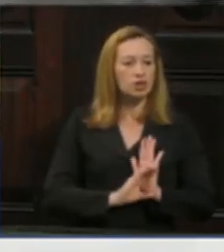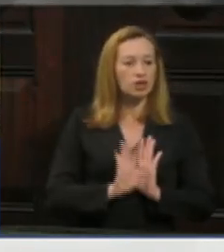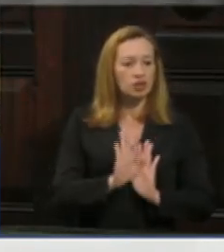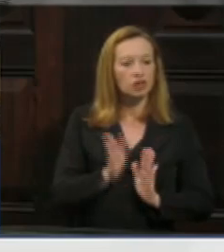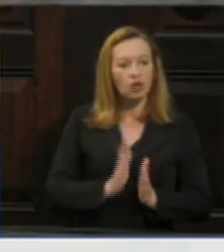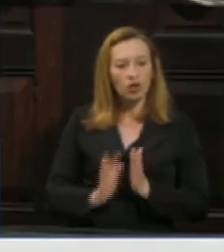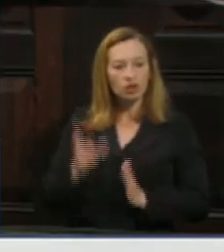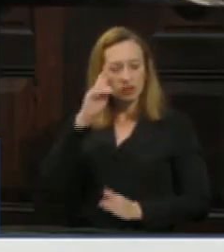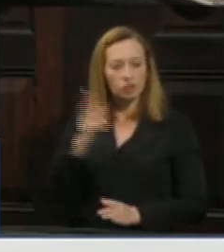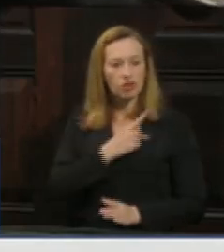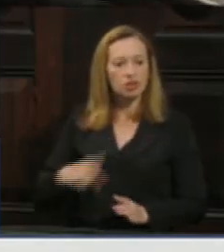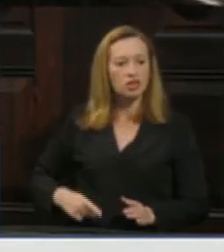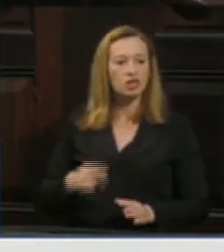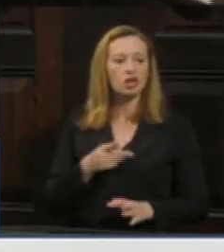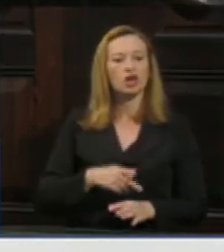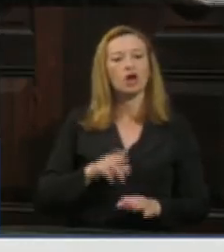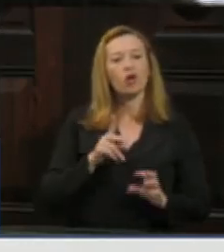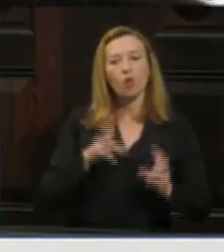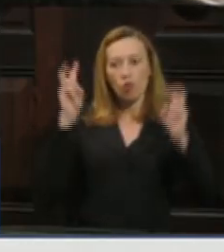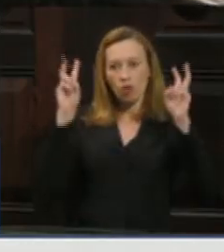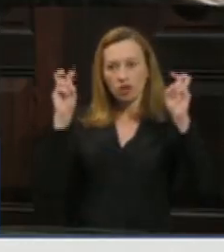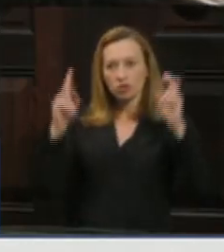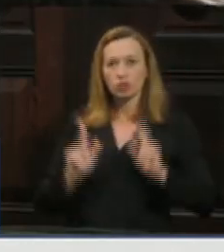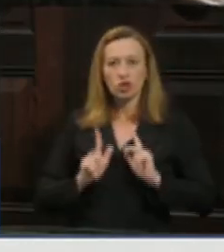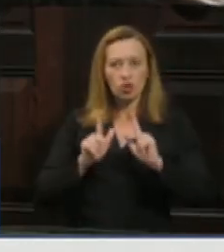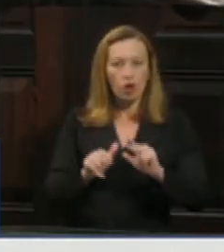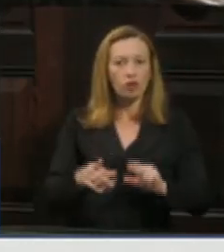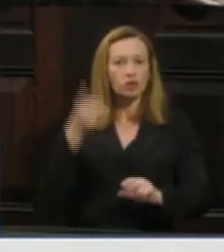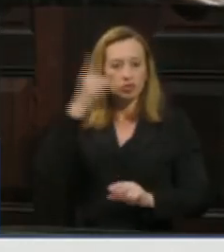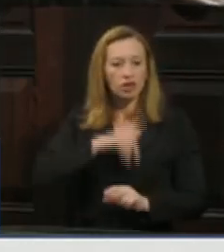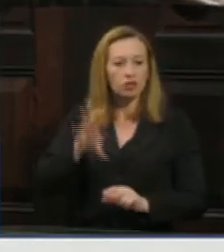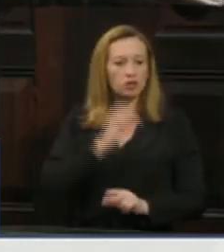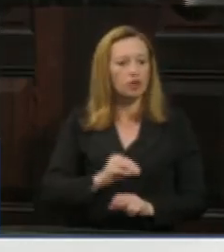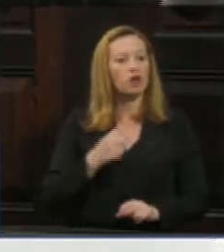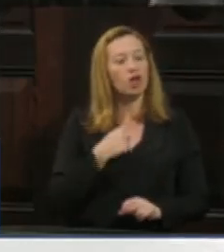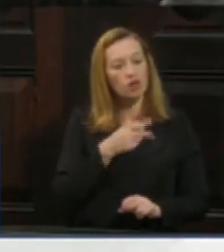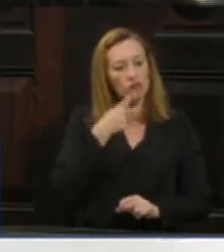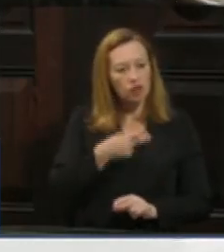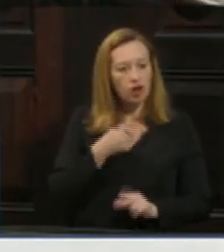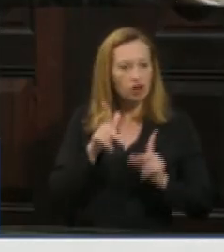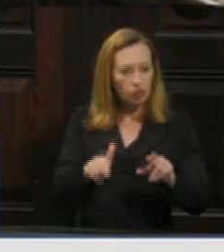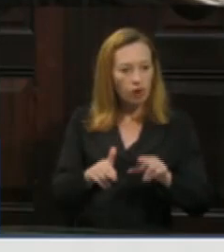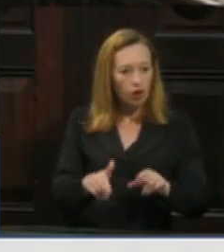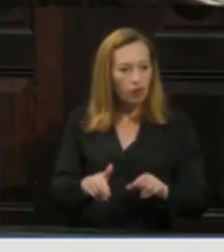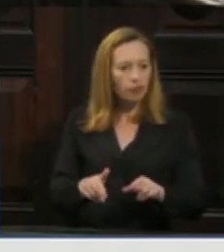primeiro. Primeiro você tem que incluir no regimento, para depois votar. Eles podem correr